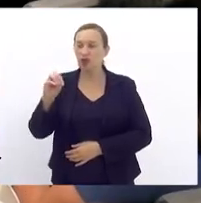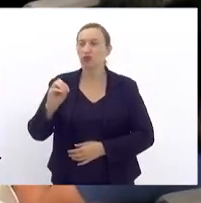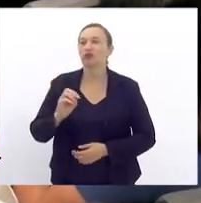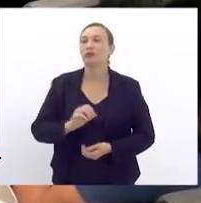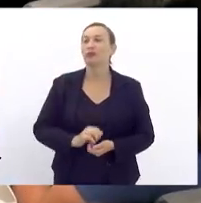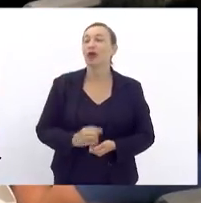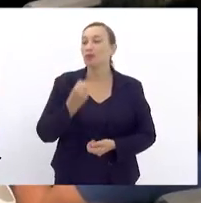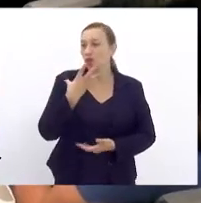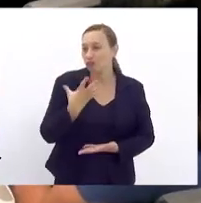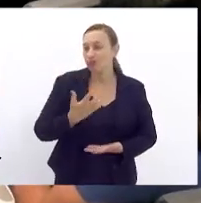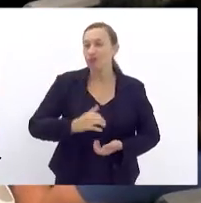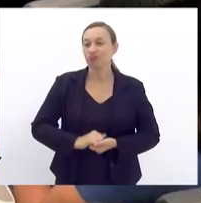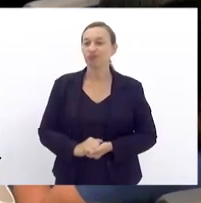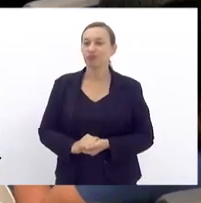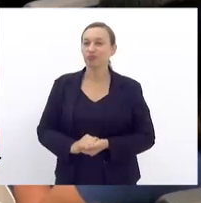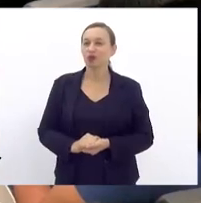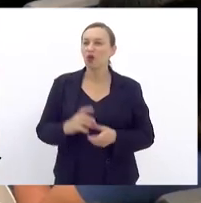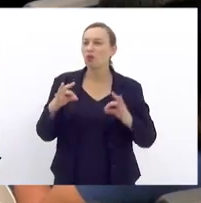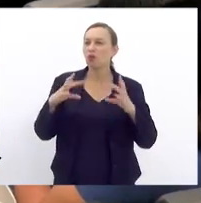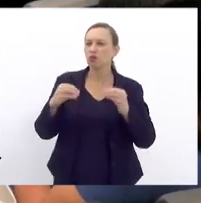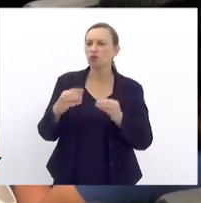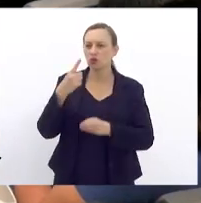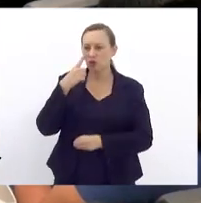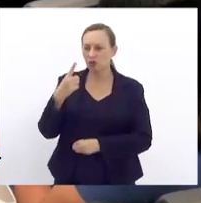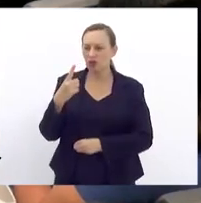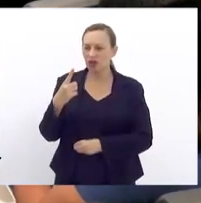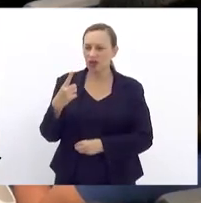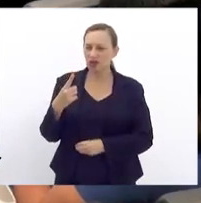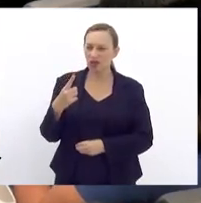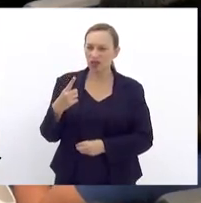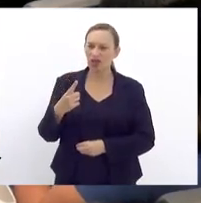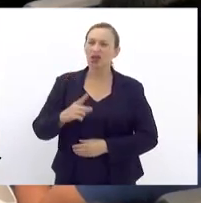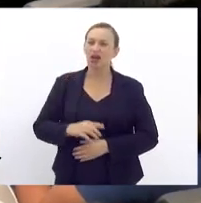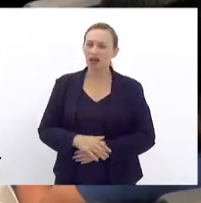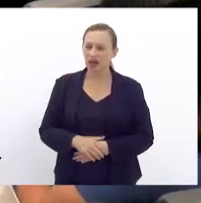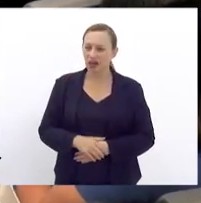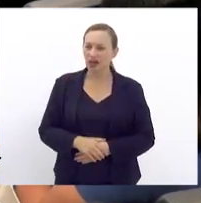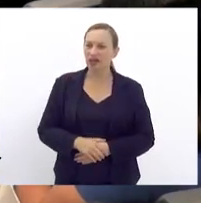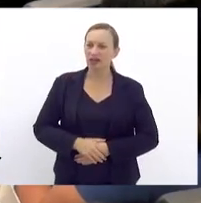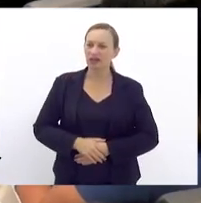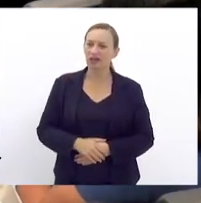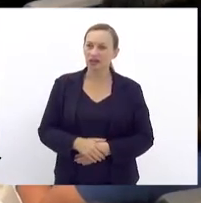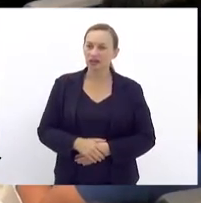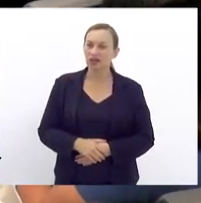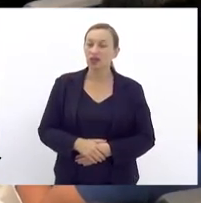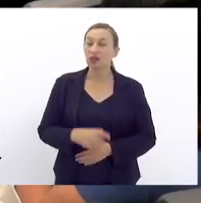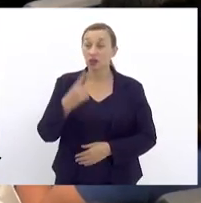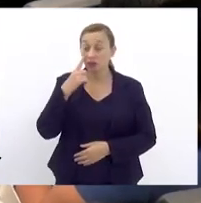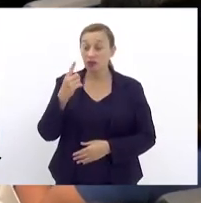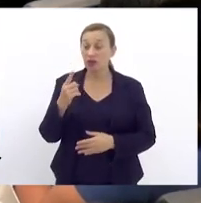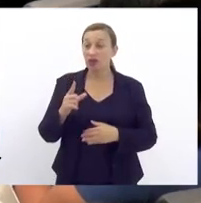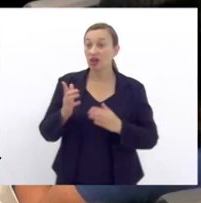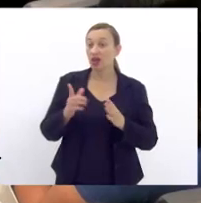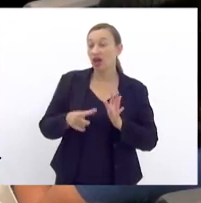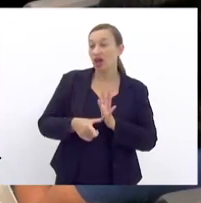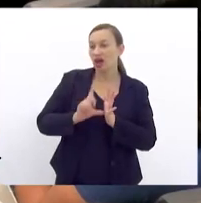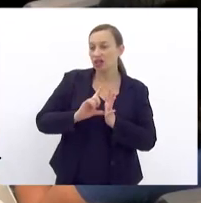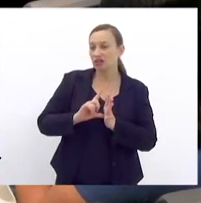bom por tudo que eu ouvi aqui antes eu fico muito satisfeito em entender